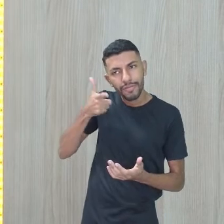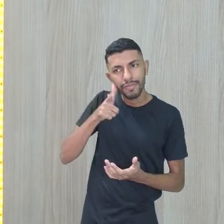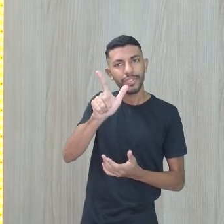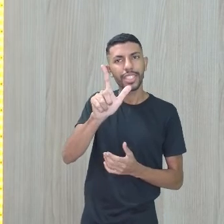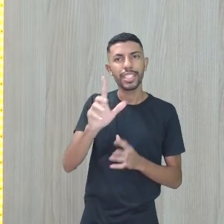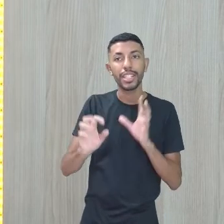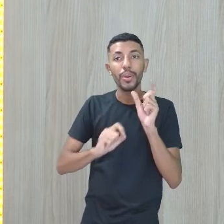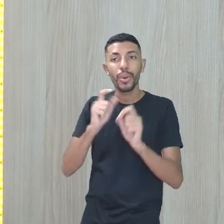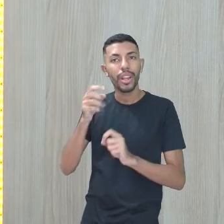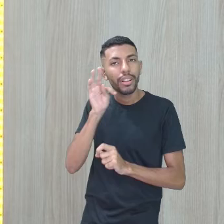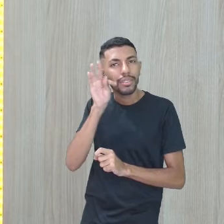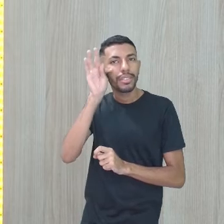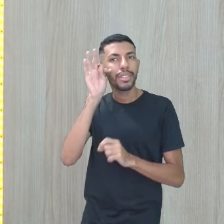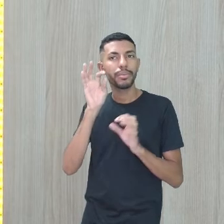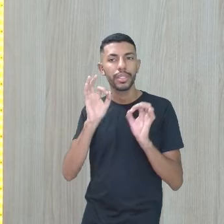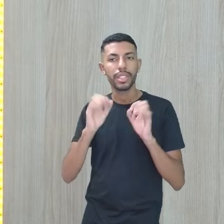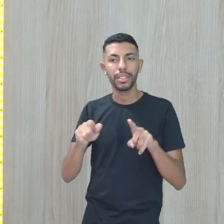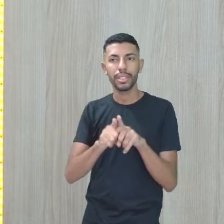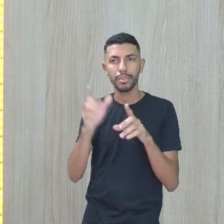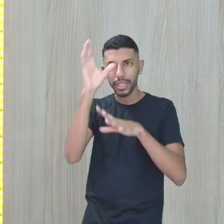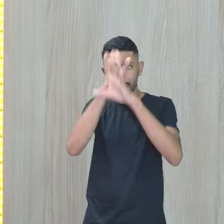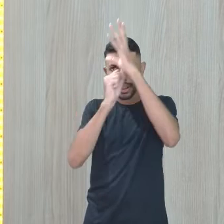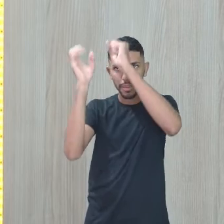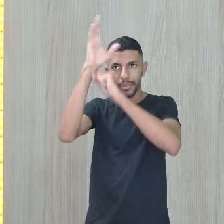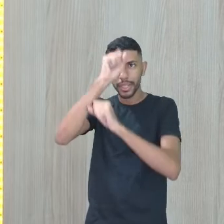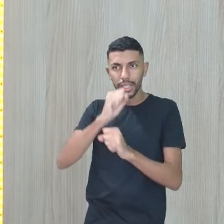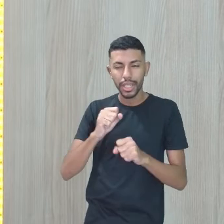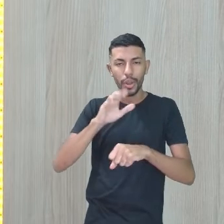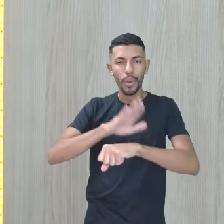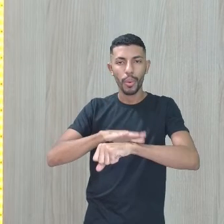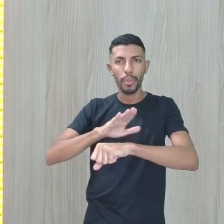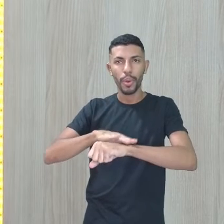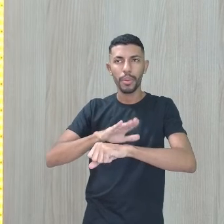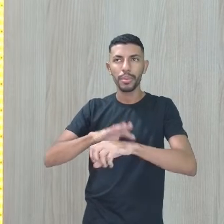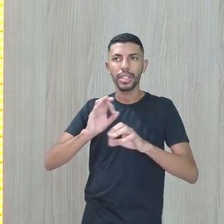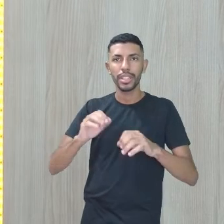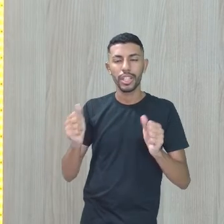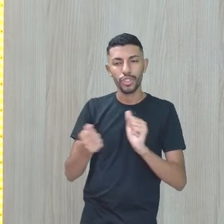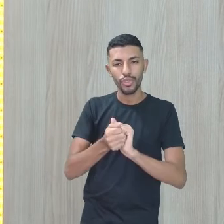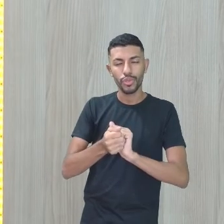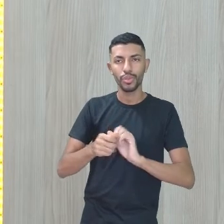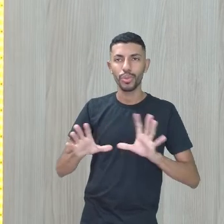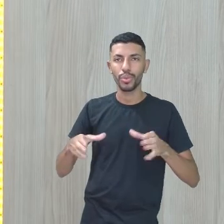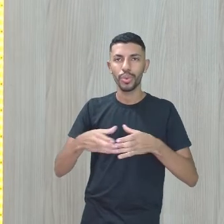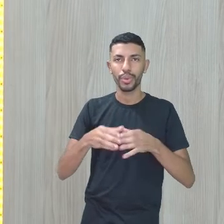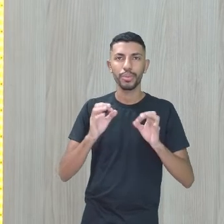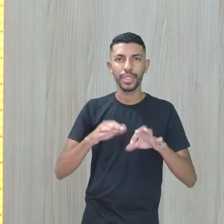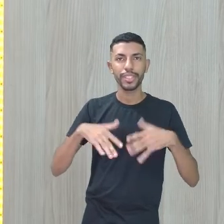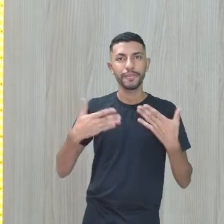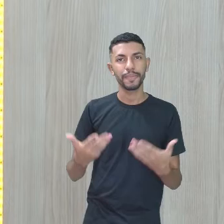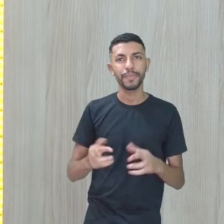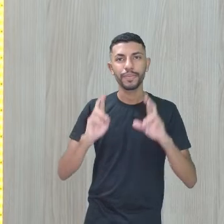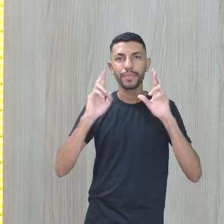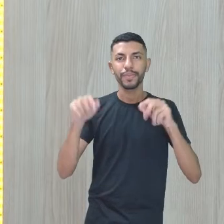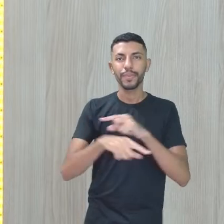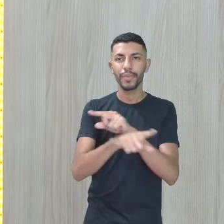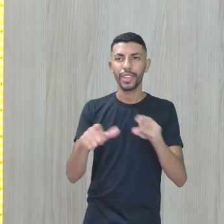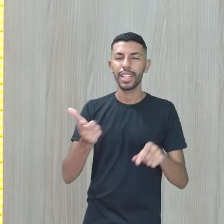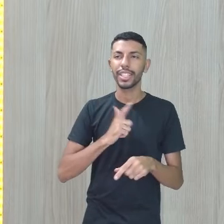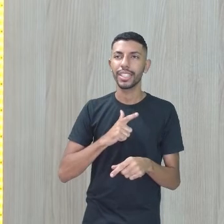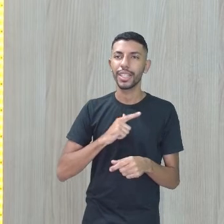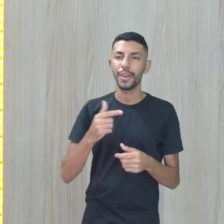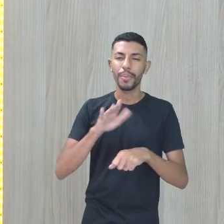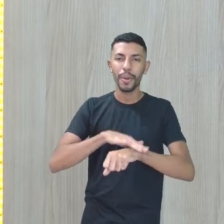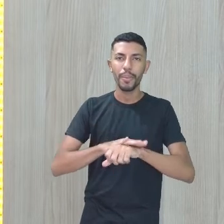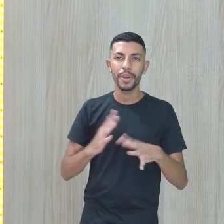a timidez, de aprender com aquele momento ali, junto com a equipe. Então, espero que vocês tenham